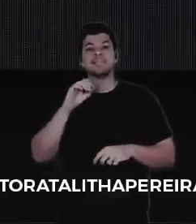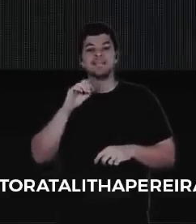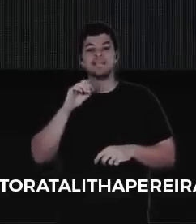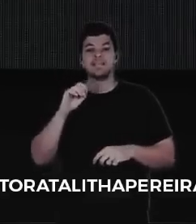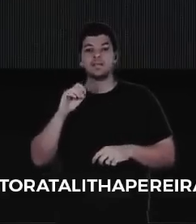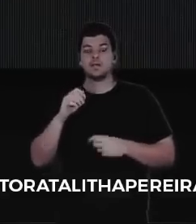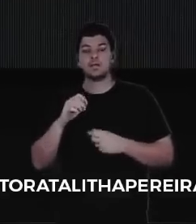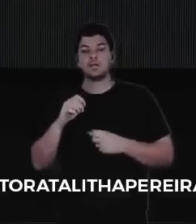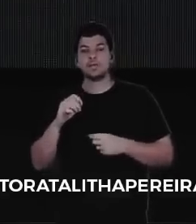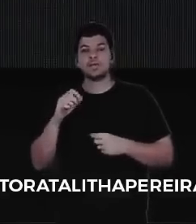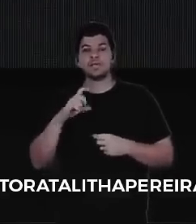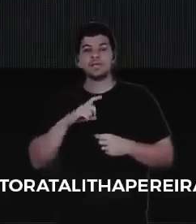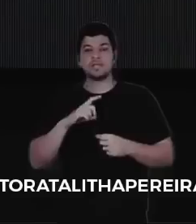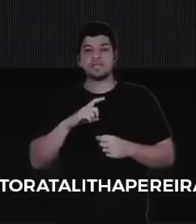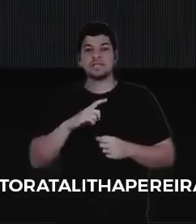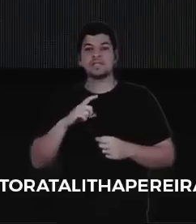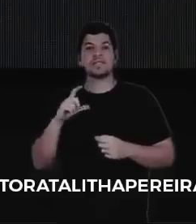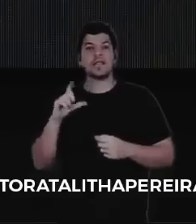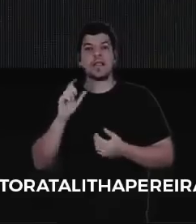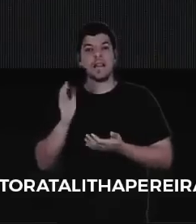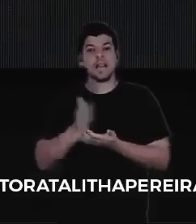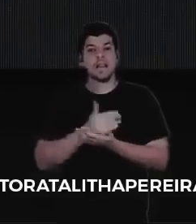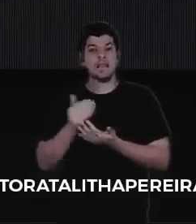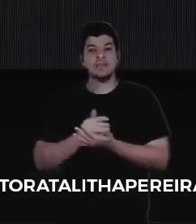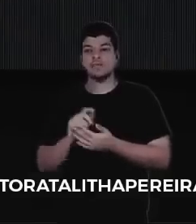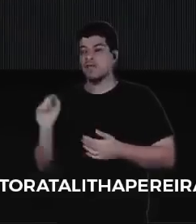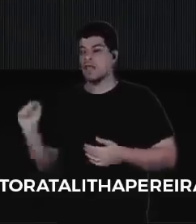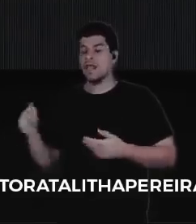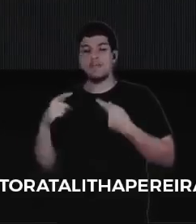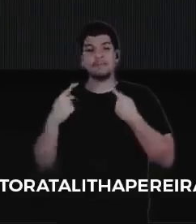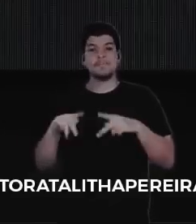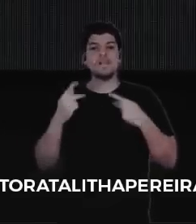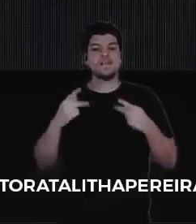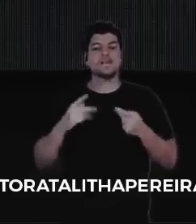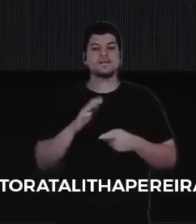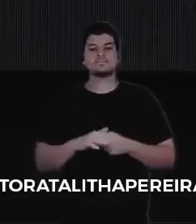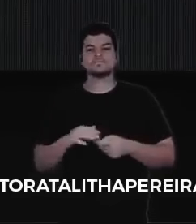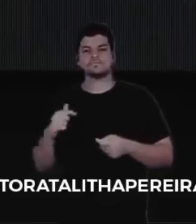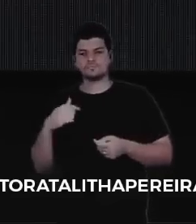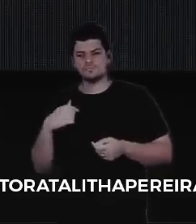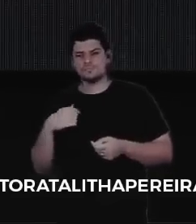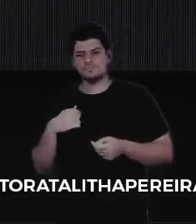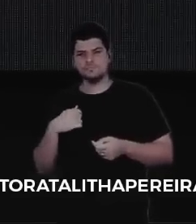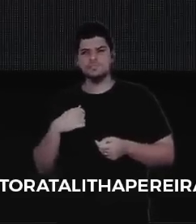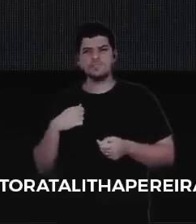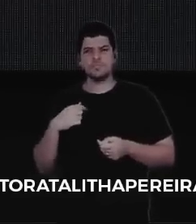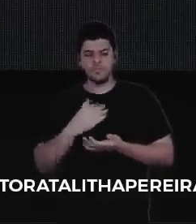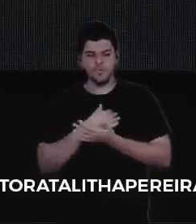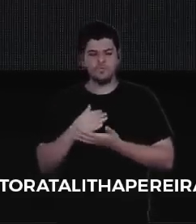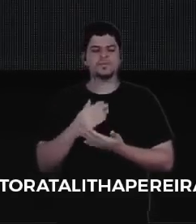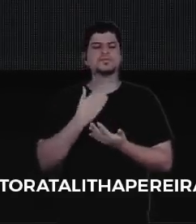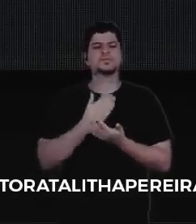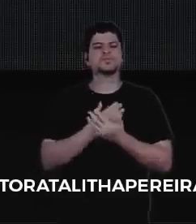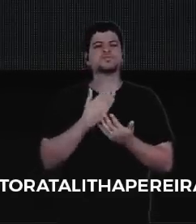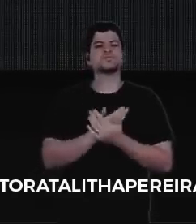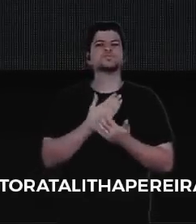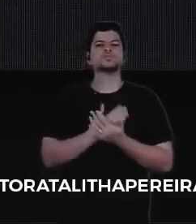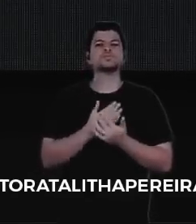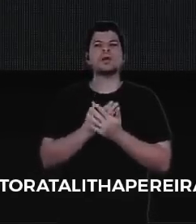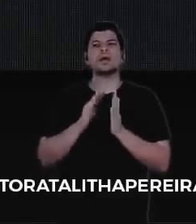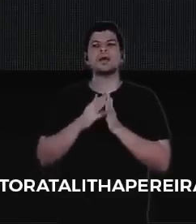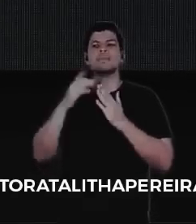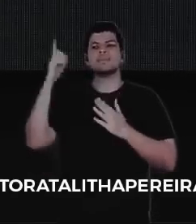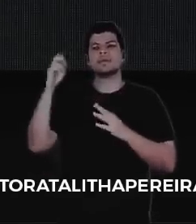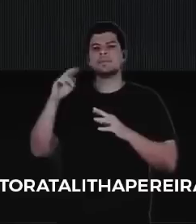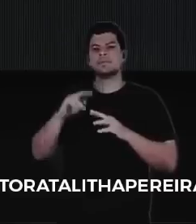100 sermões, são mais de 100 volumes dos seus sermões. Eu faço o meu devocional com as